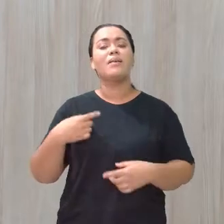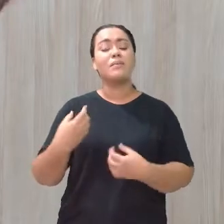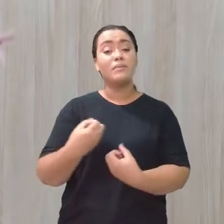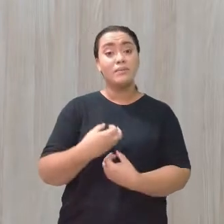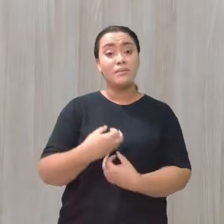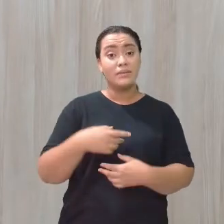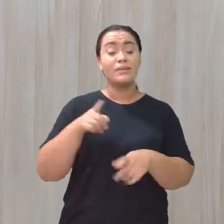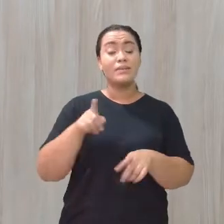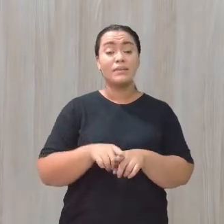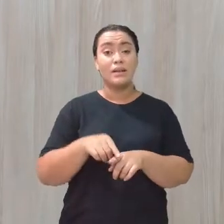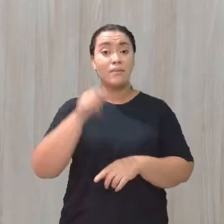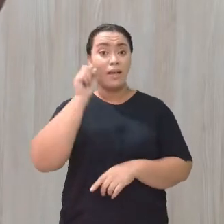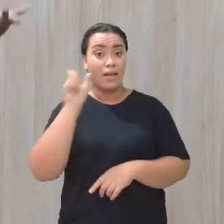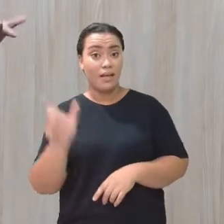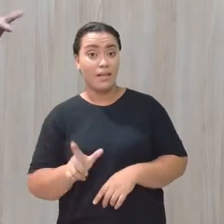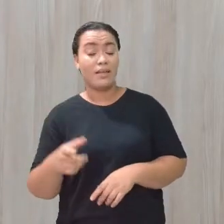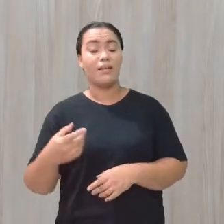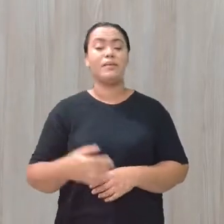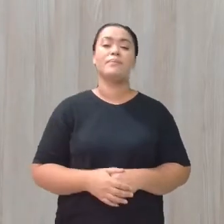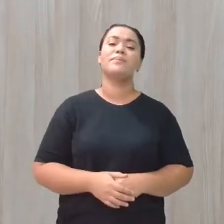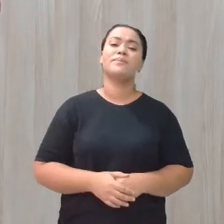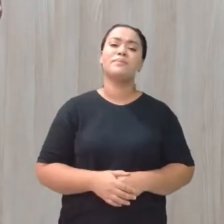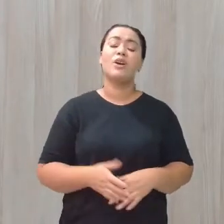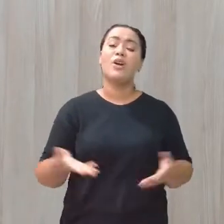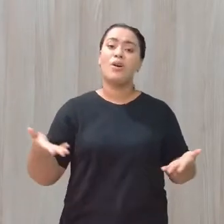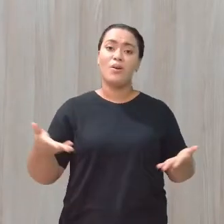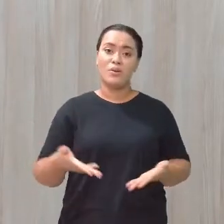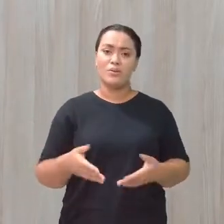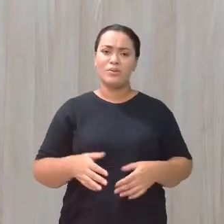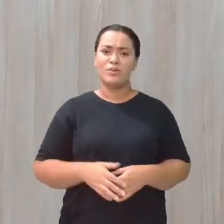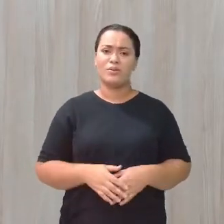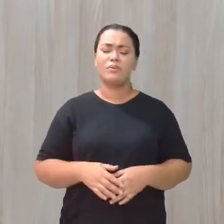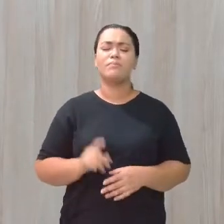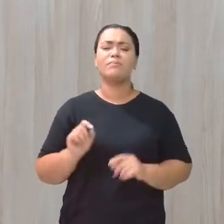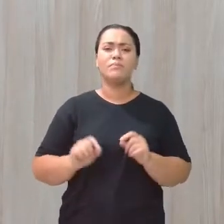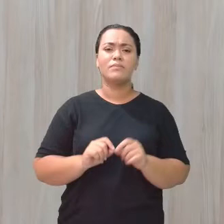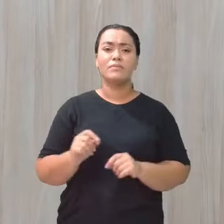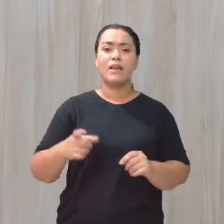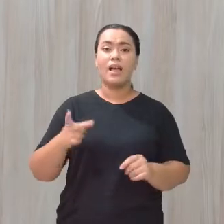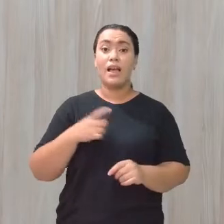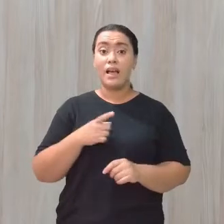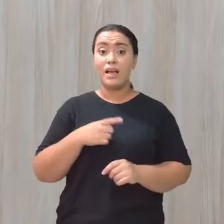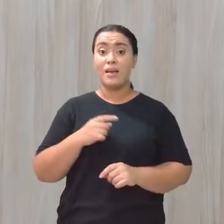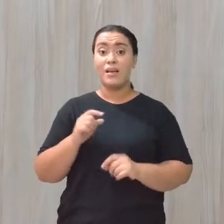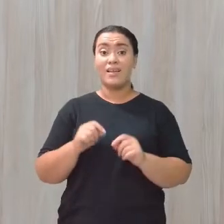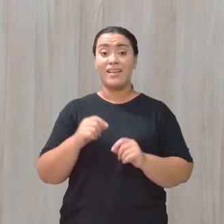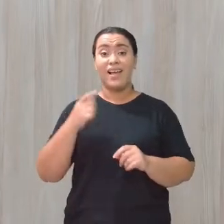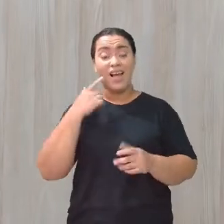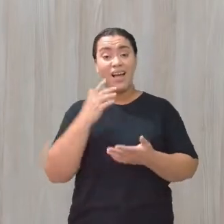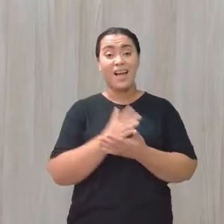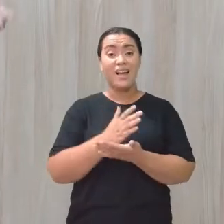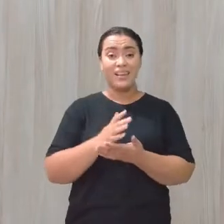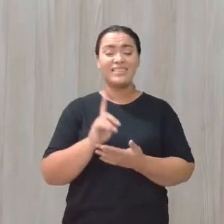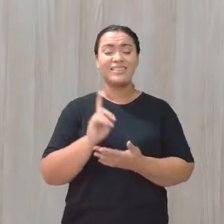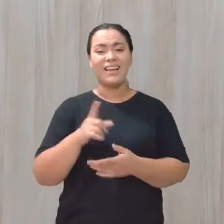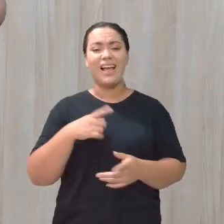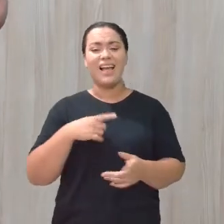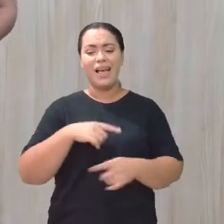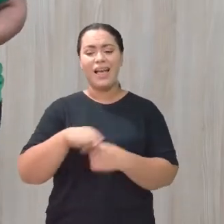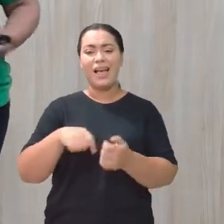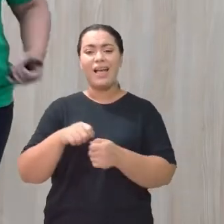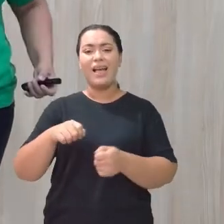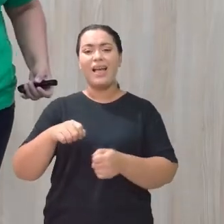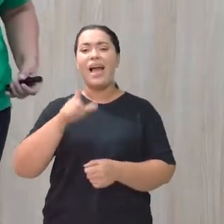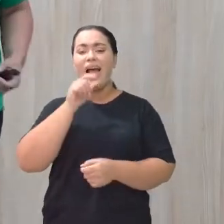alguma coisa para alertar e ensinar. E hoje a gente vê uns alunos que dá, né? Que dão um nó em pingo